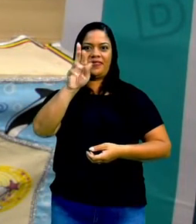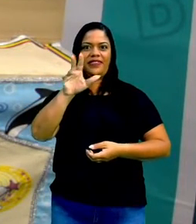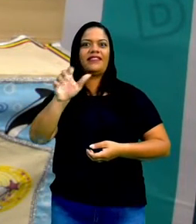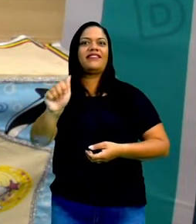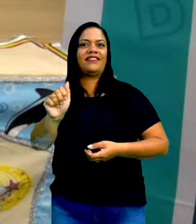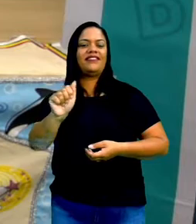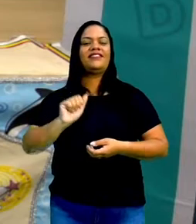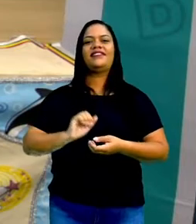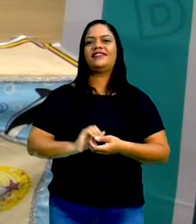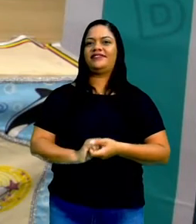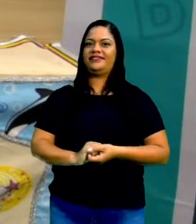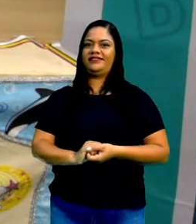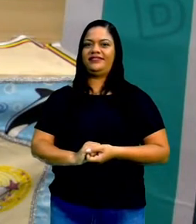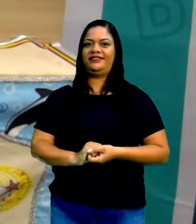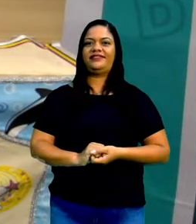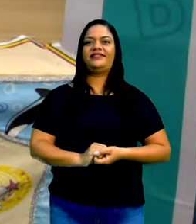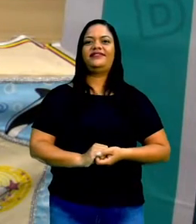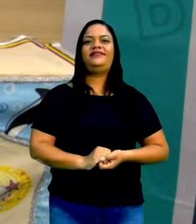tá, leiturinha?